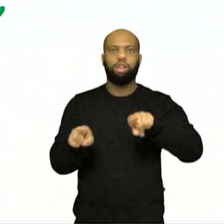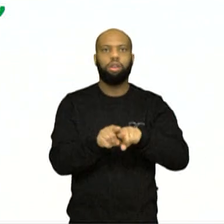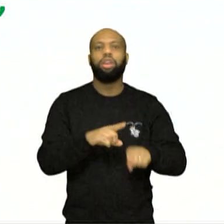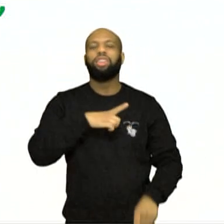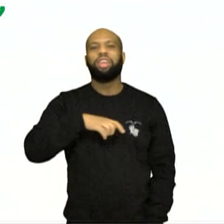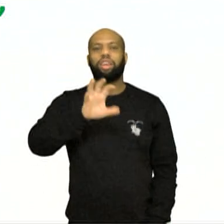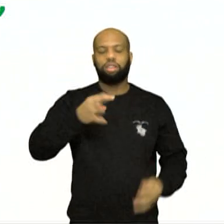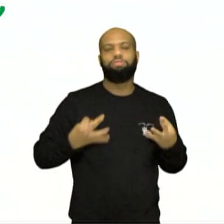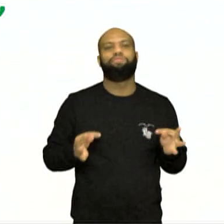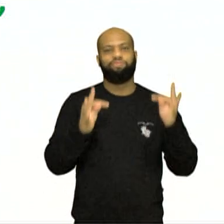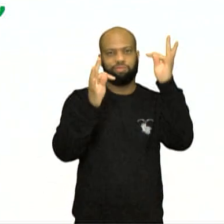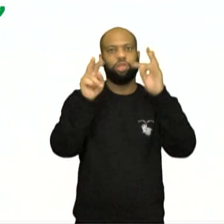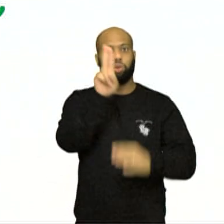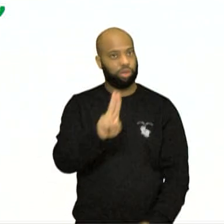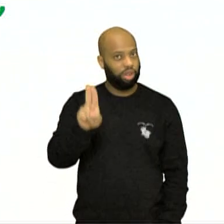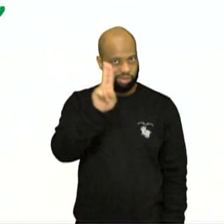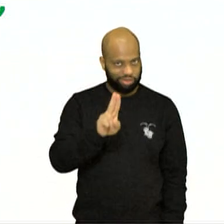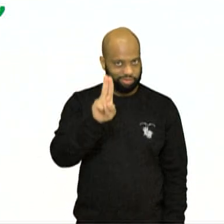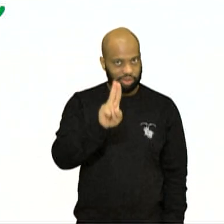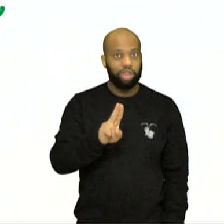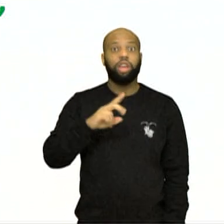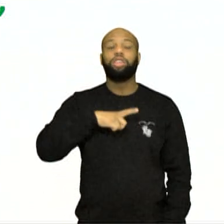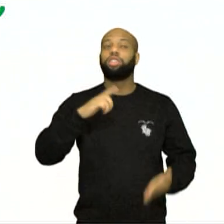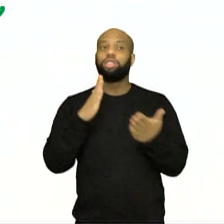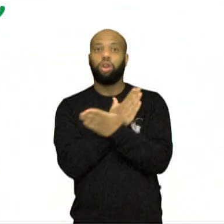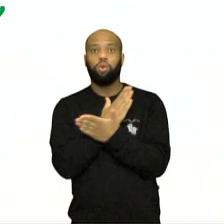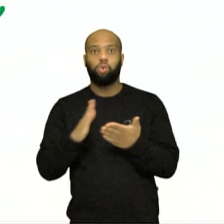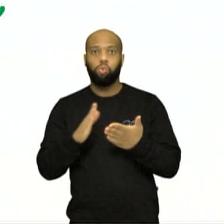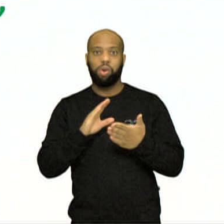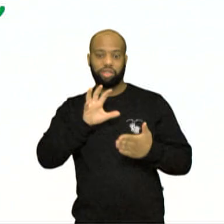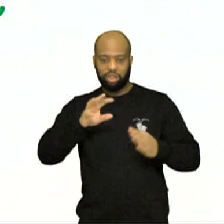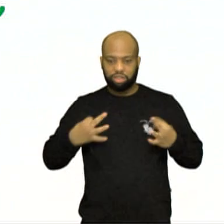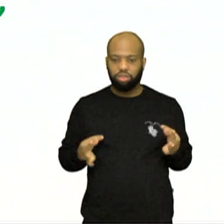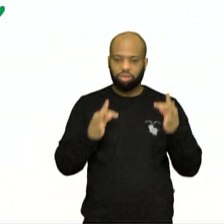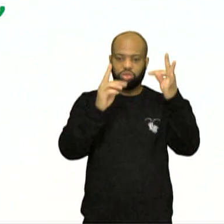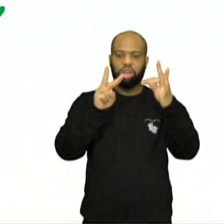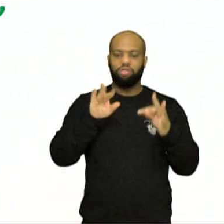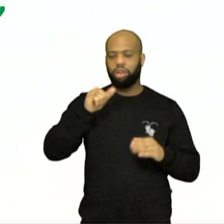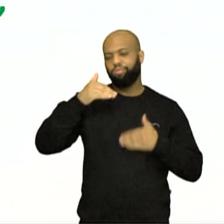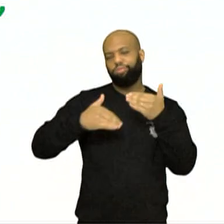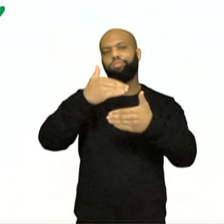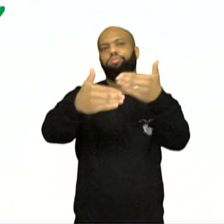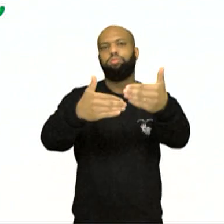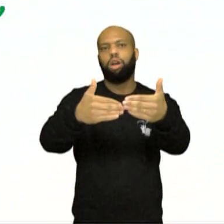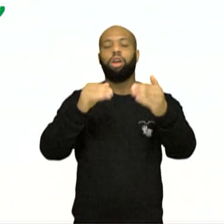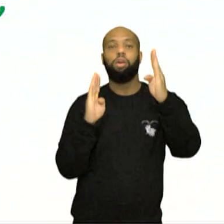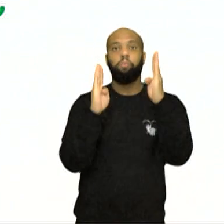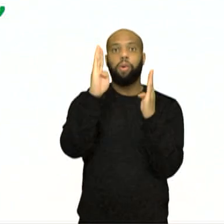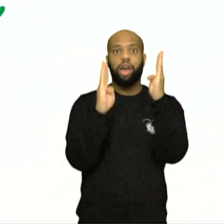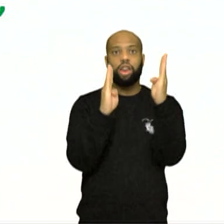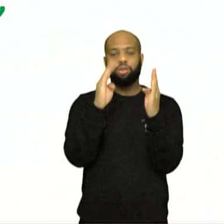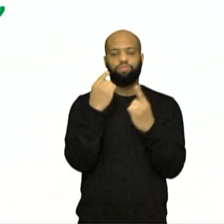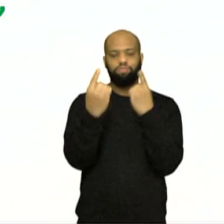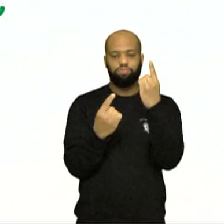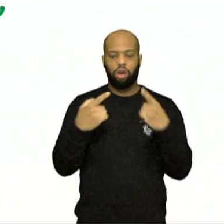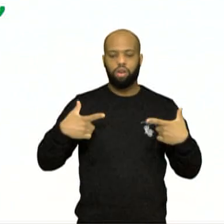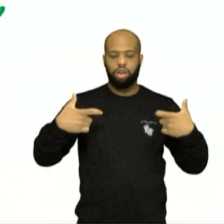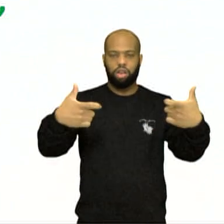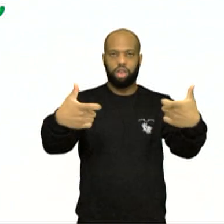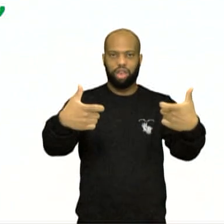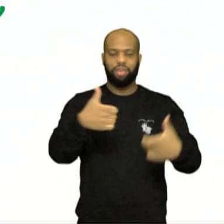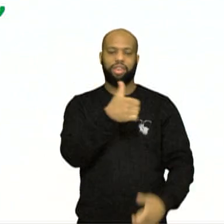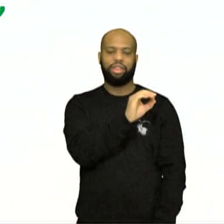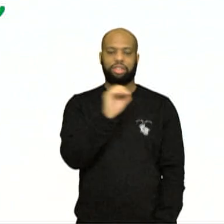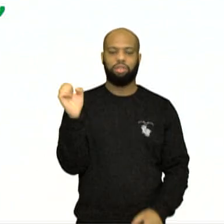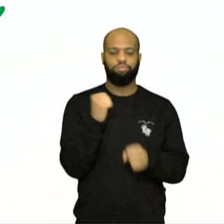de tecnologia, né? E algumas dessas vão se desenvolver justamente no período da Guerra dos 100